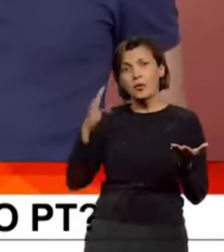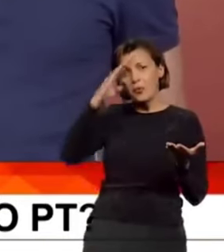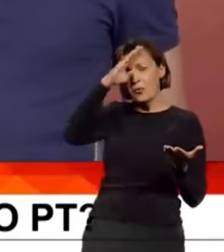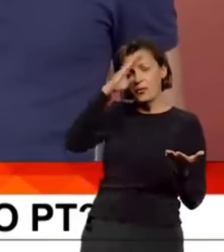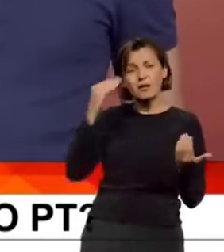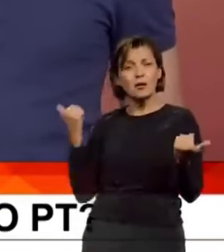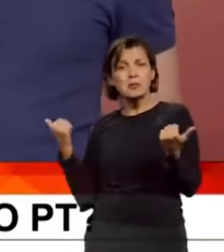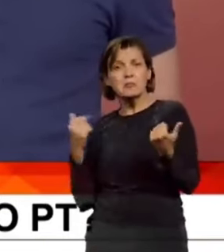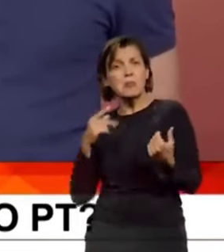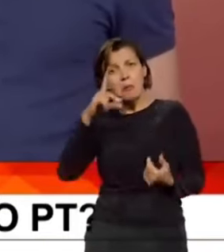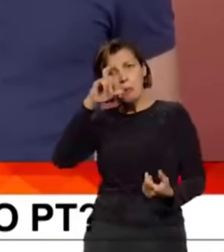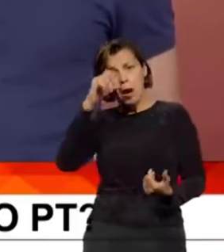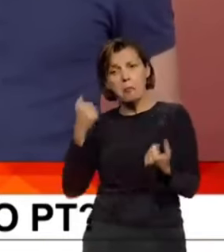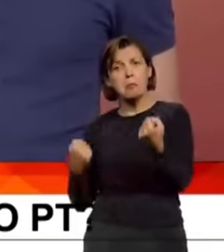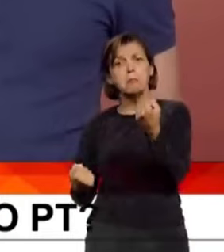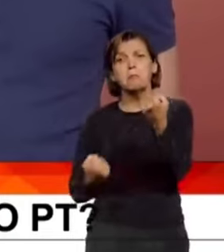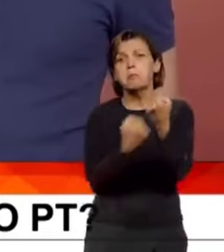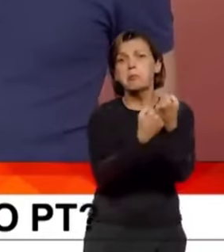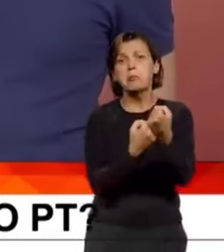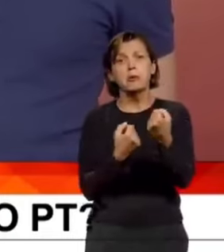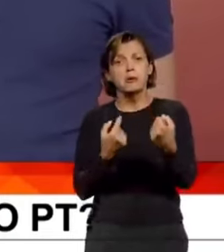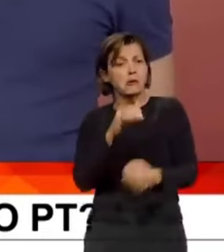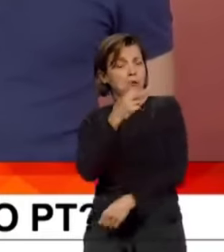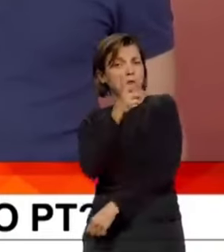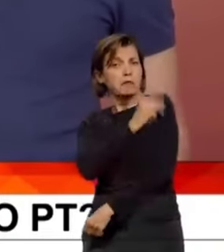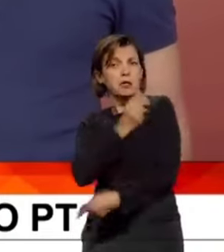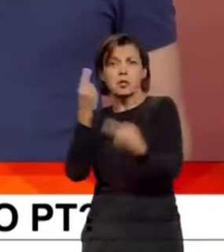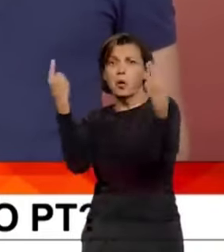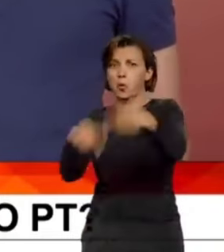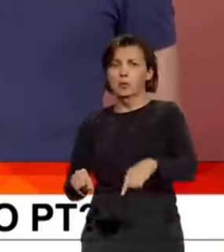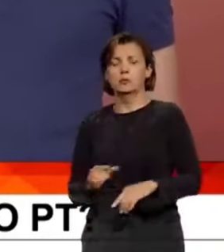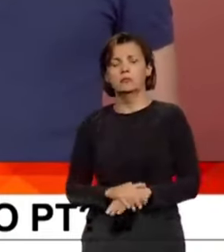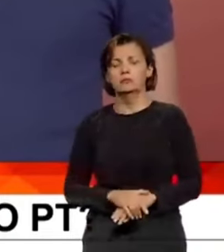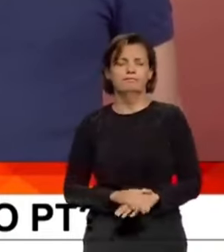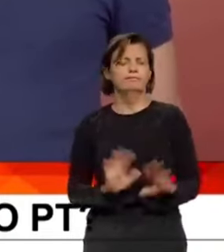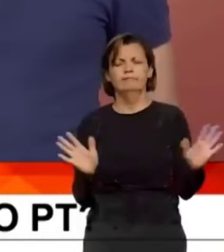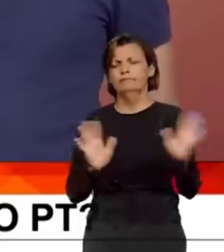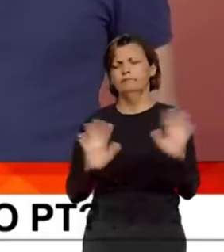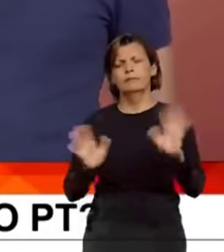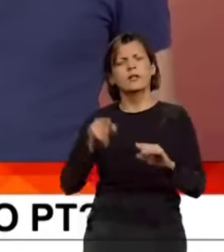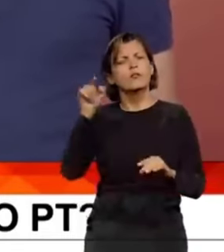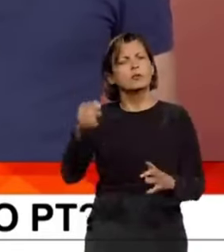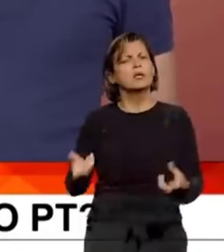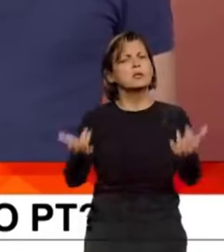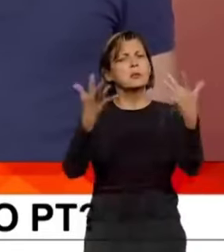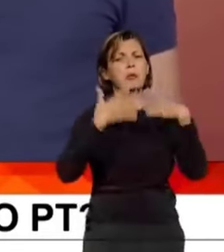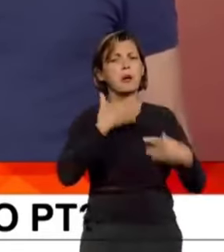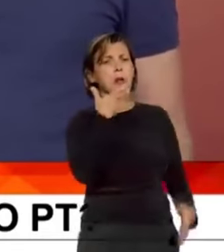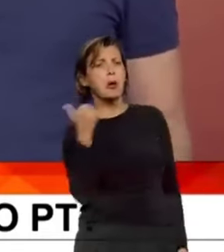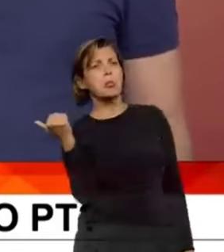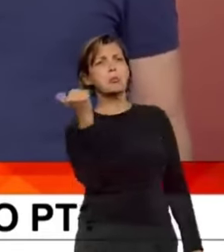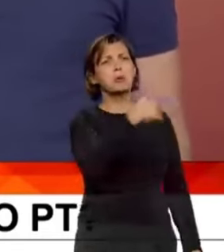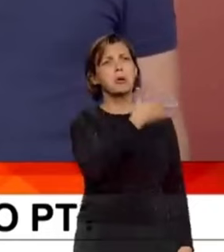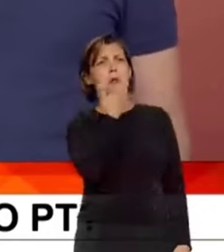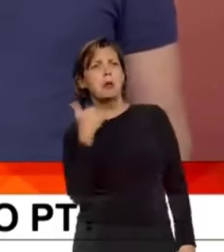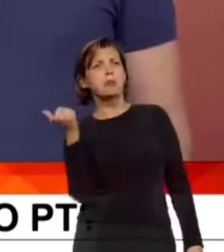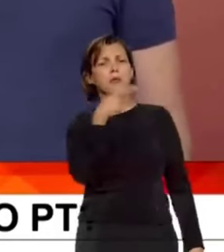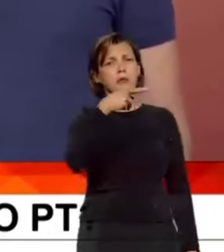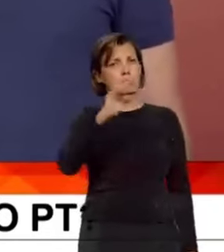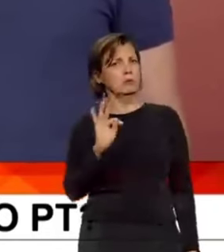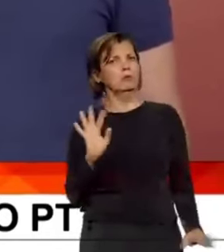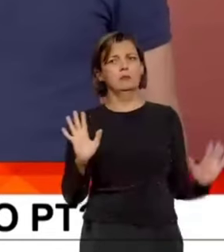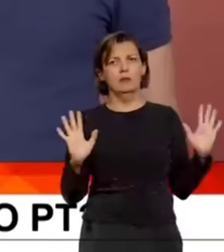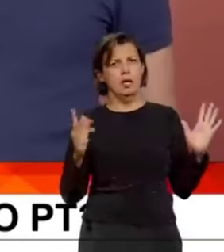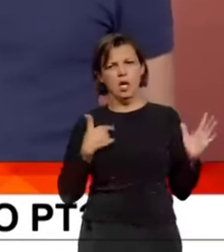papo defende que é contra a vacina eu não falei que eu defendo não é porque você é trouxe aí como se vocês fossem melhor que eles mas